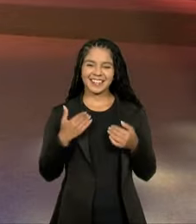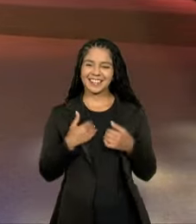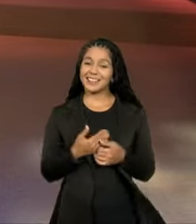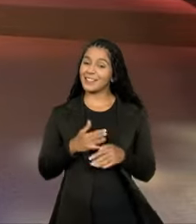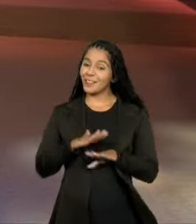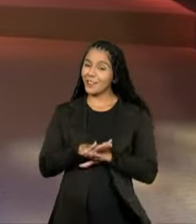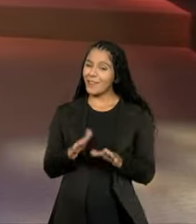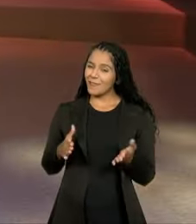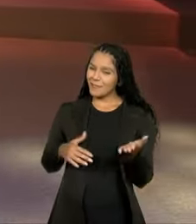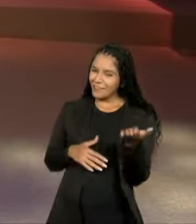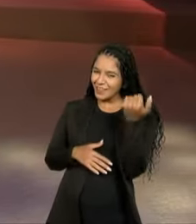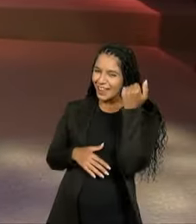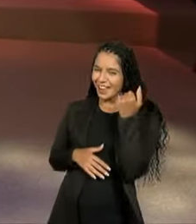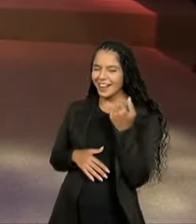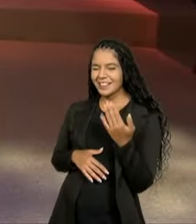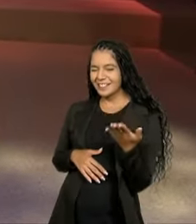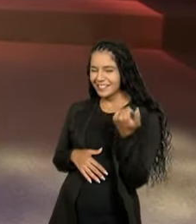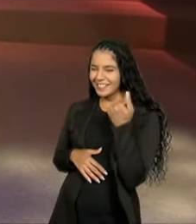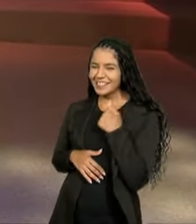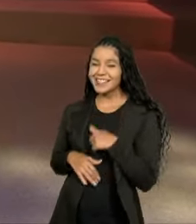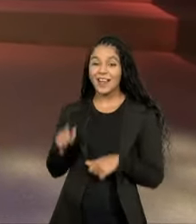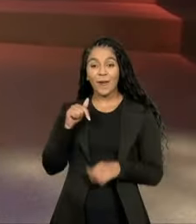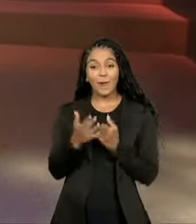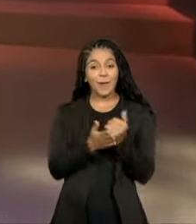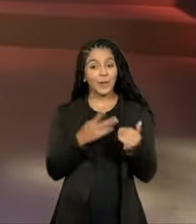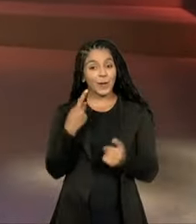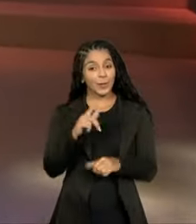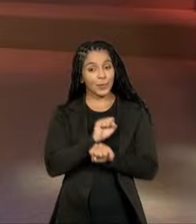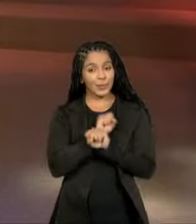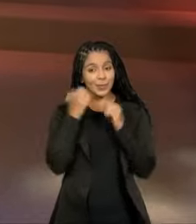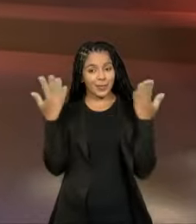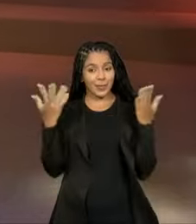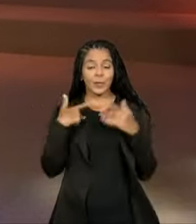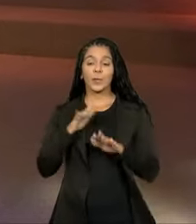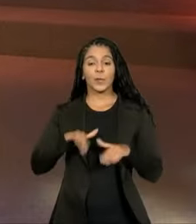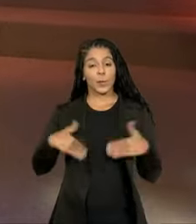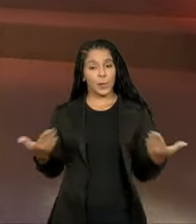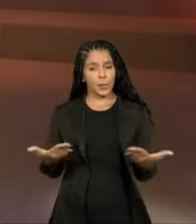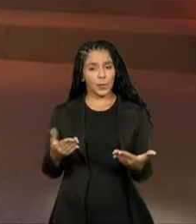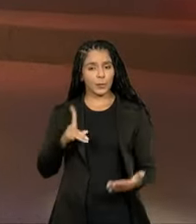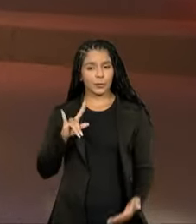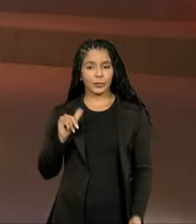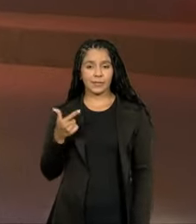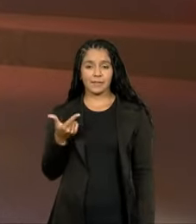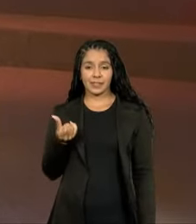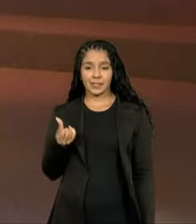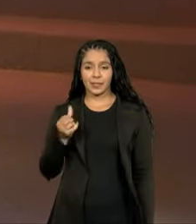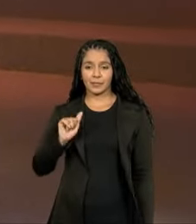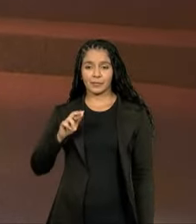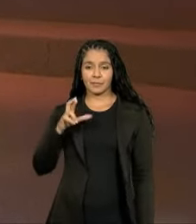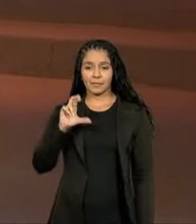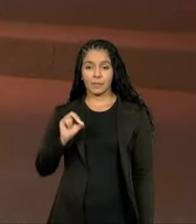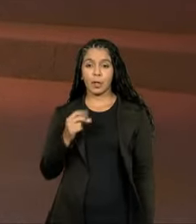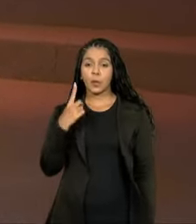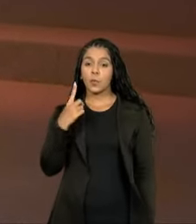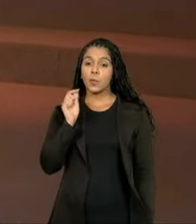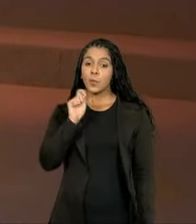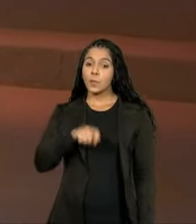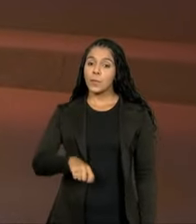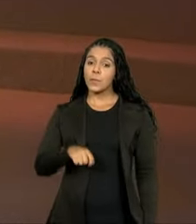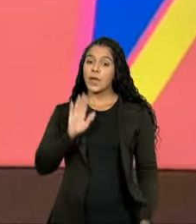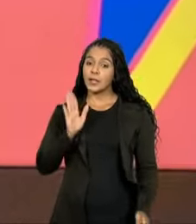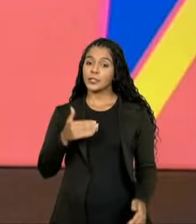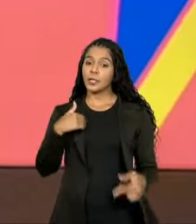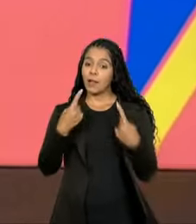chega! Chega mais, porque está começando o seu Sem Censura, que exatamente hoje, 26 de março, completa um mês no